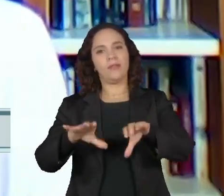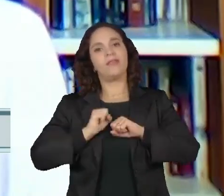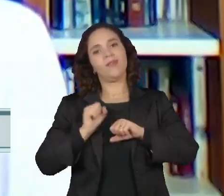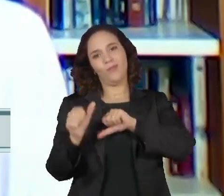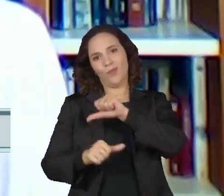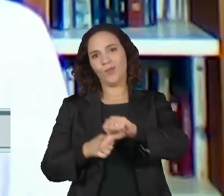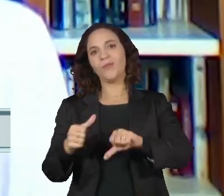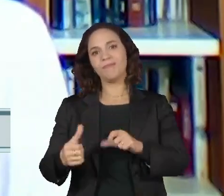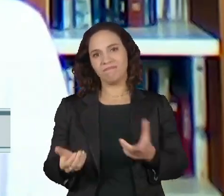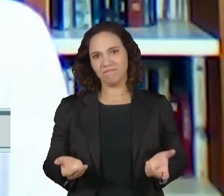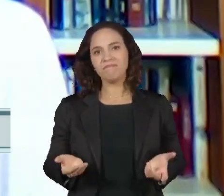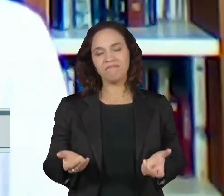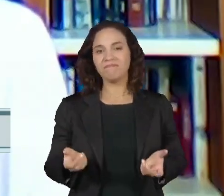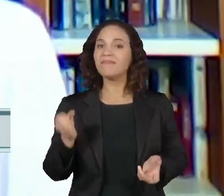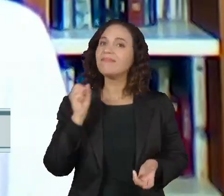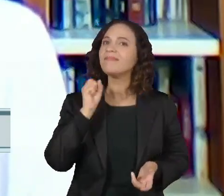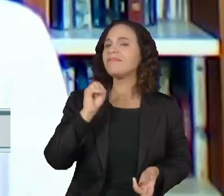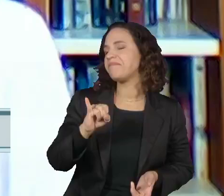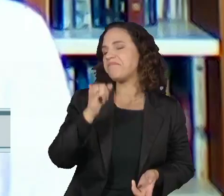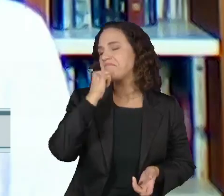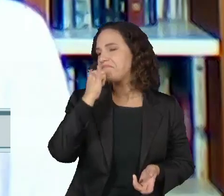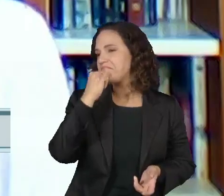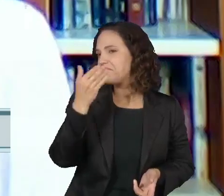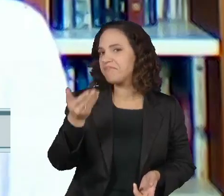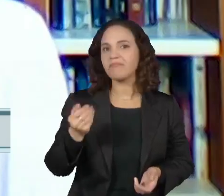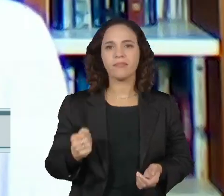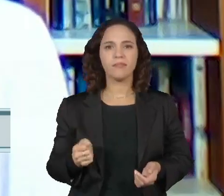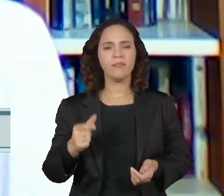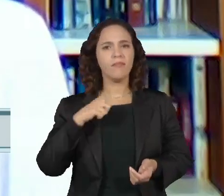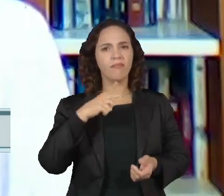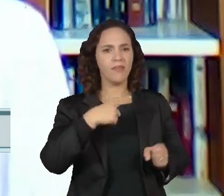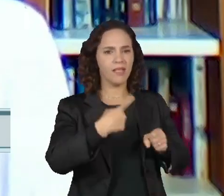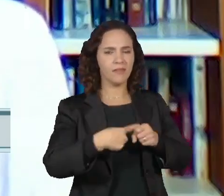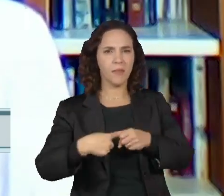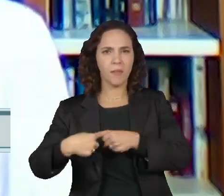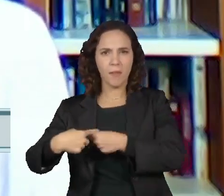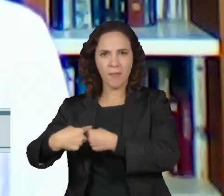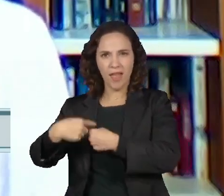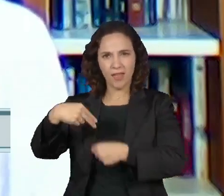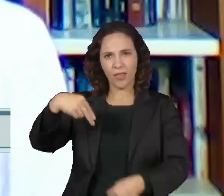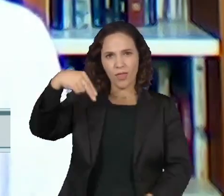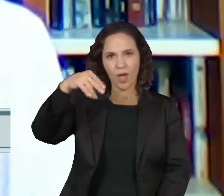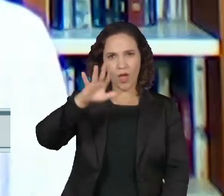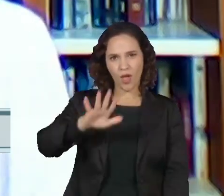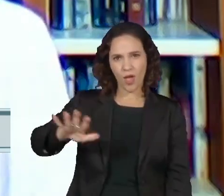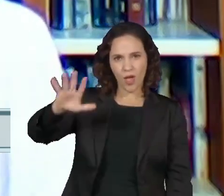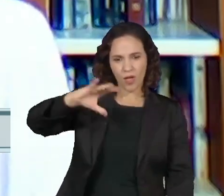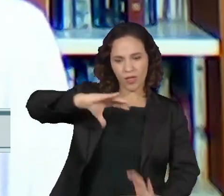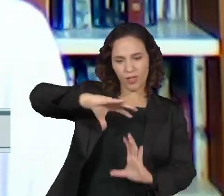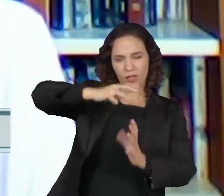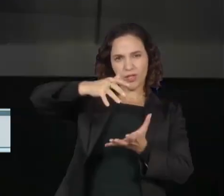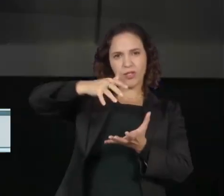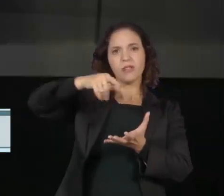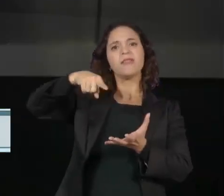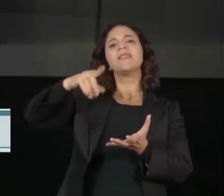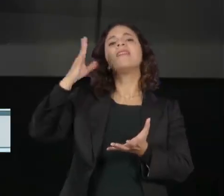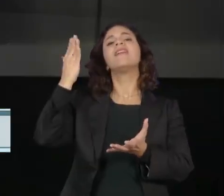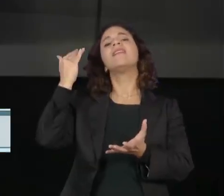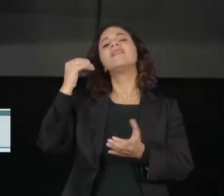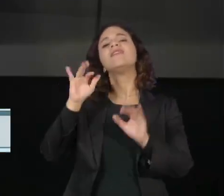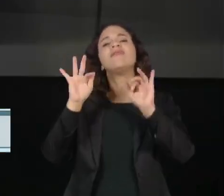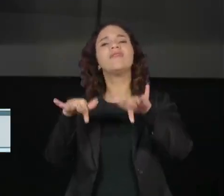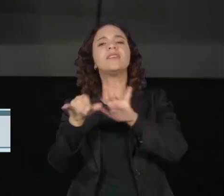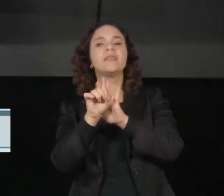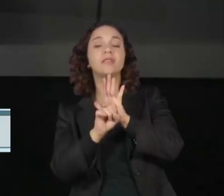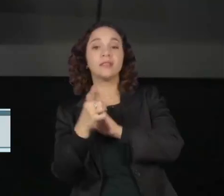tiver só para ter uma ideia, em várias cidades do hemisfério norte, no final do século XIX,